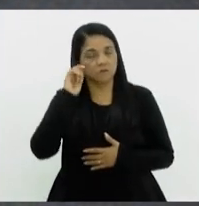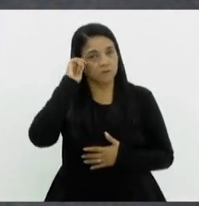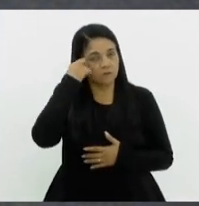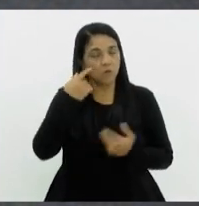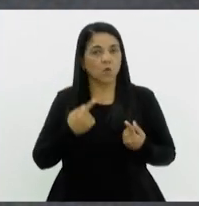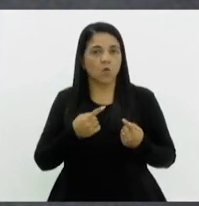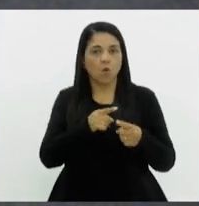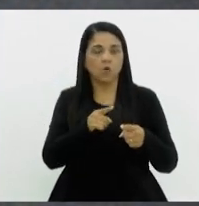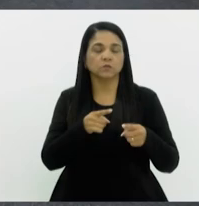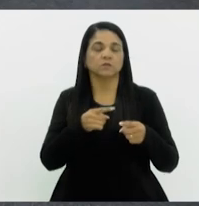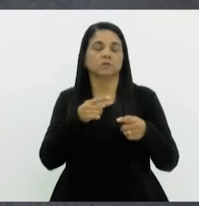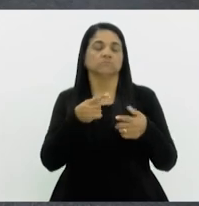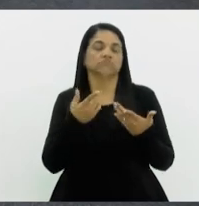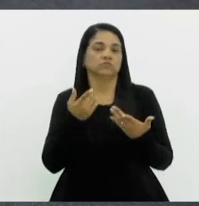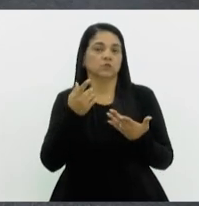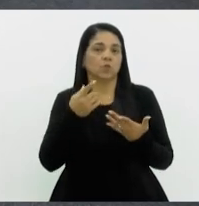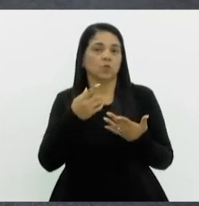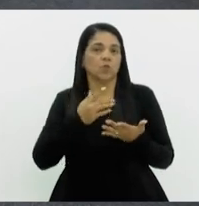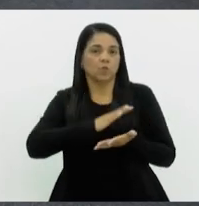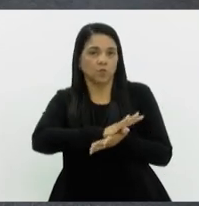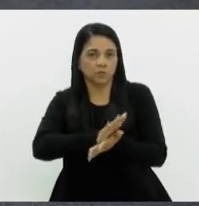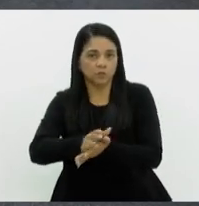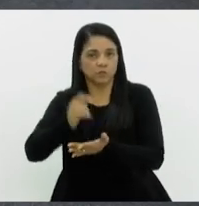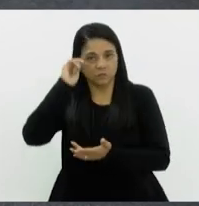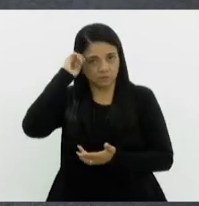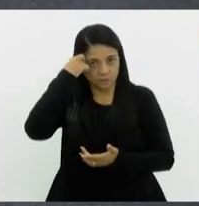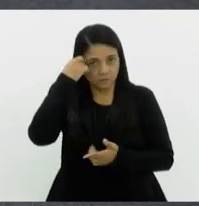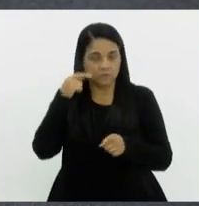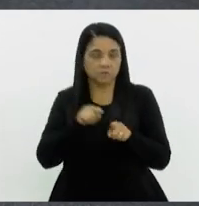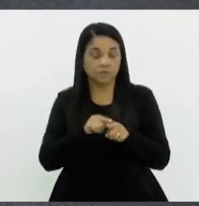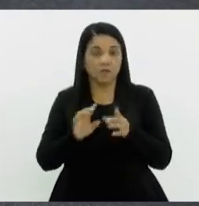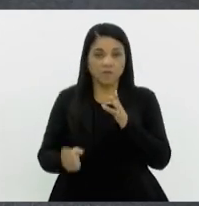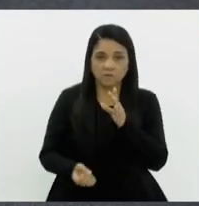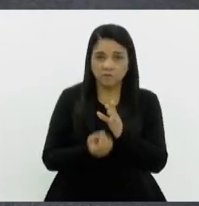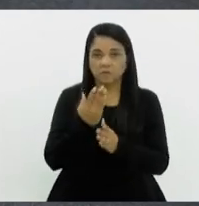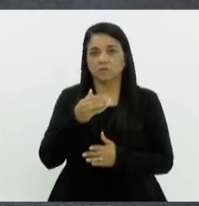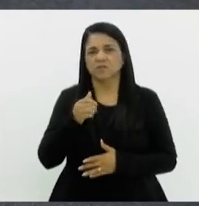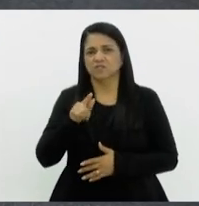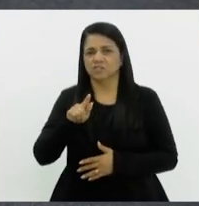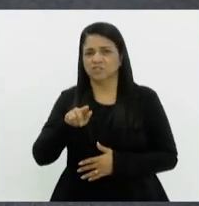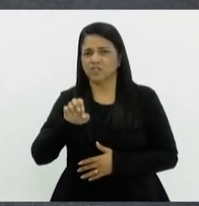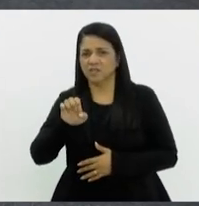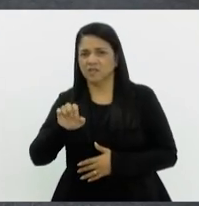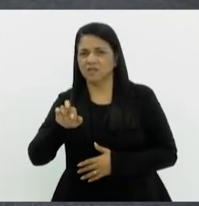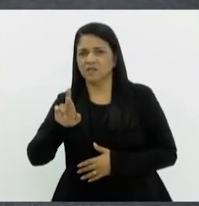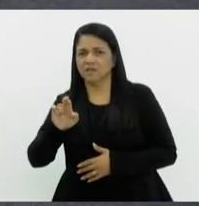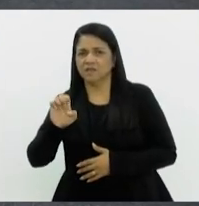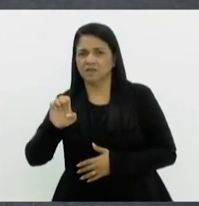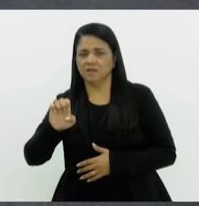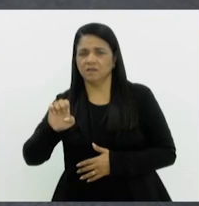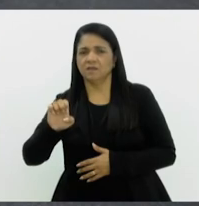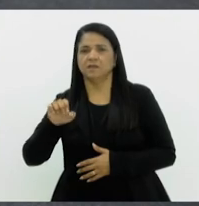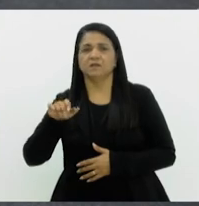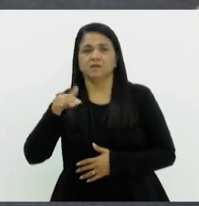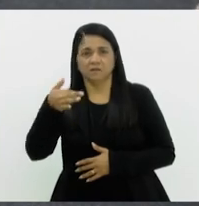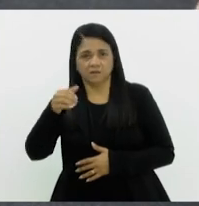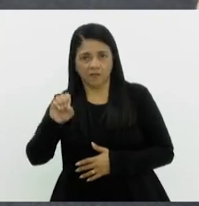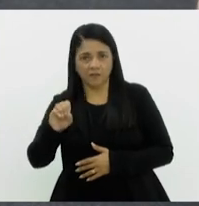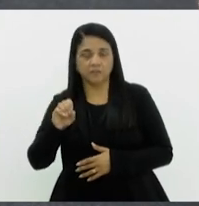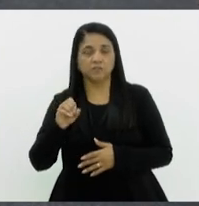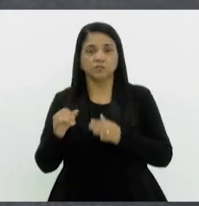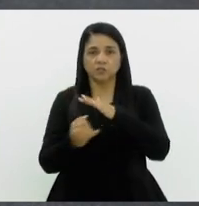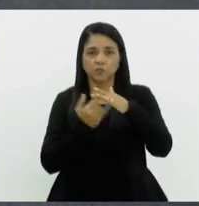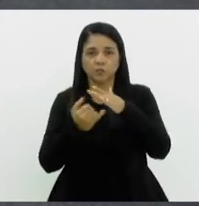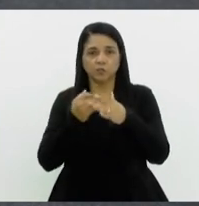o racismo e contra o sexismo. É também fundadora do GD10, Instituto da Mulher Negra, e tem uma